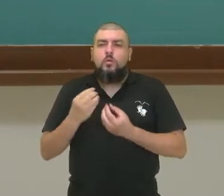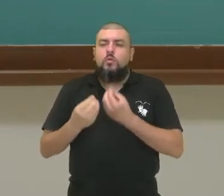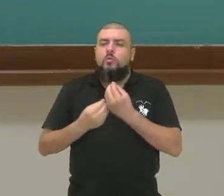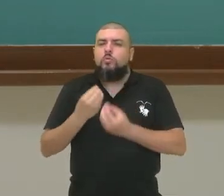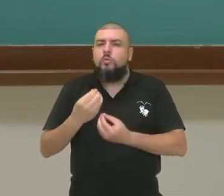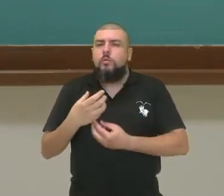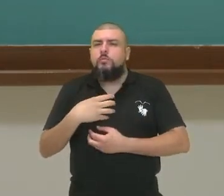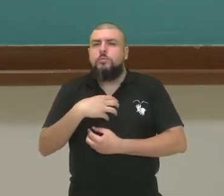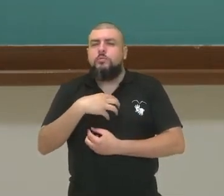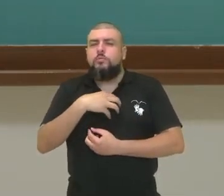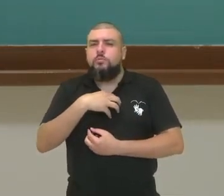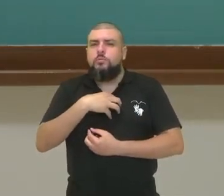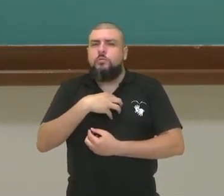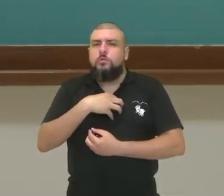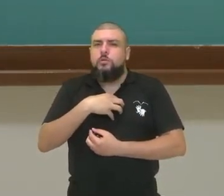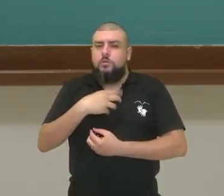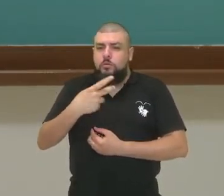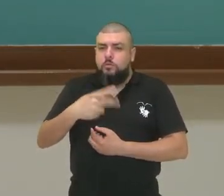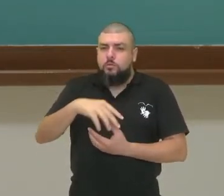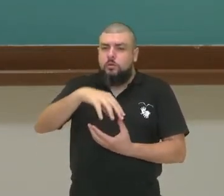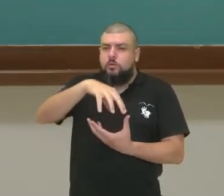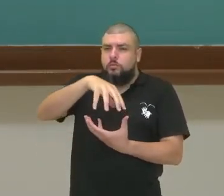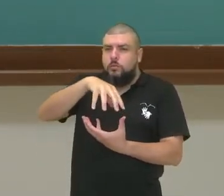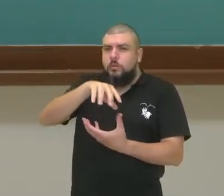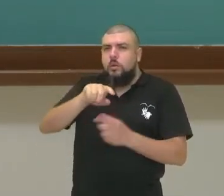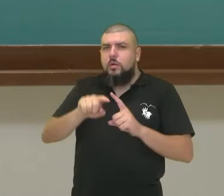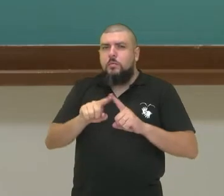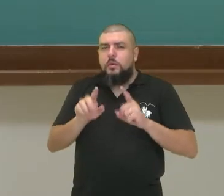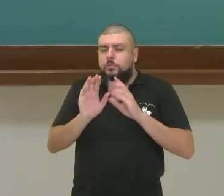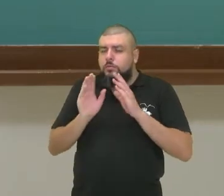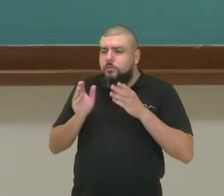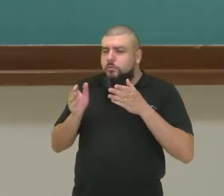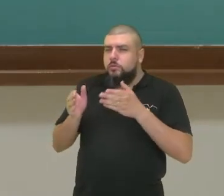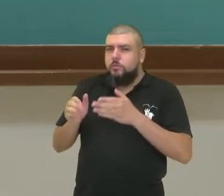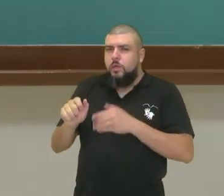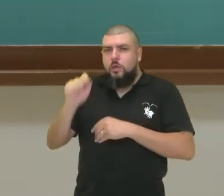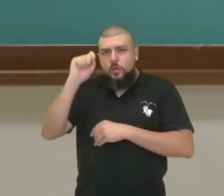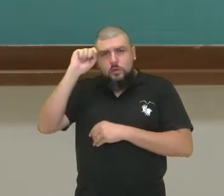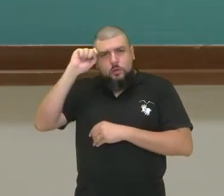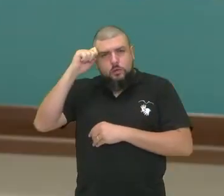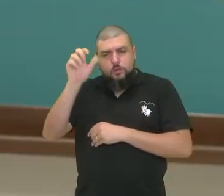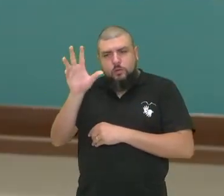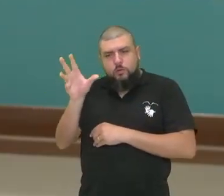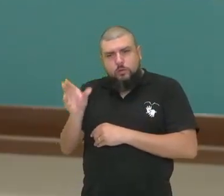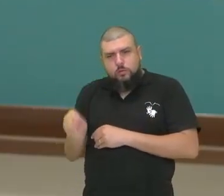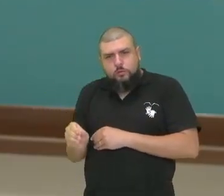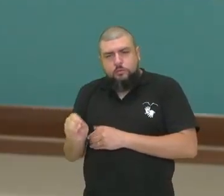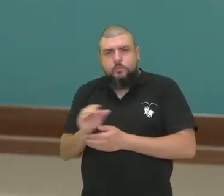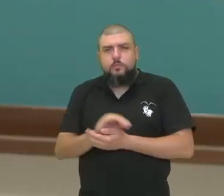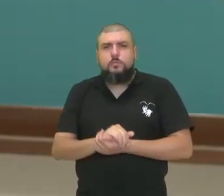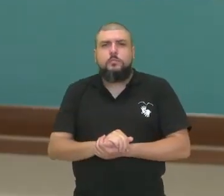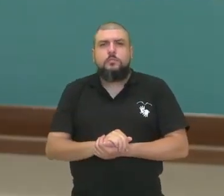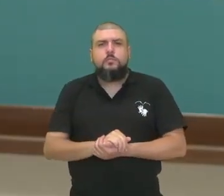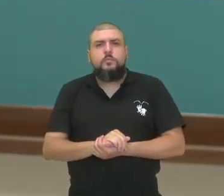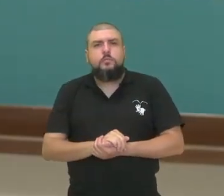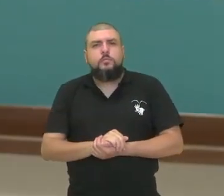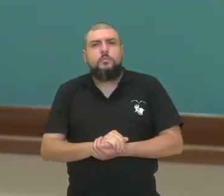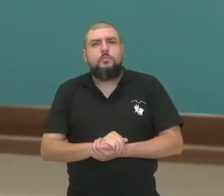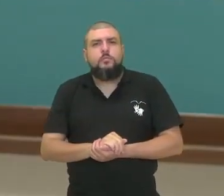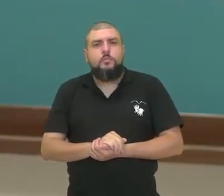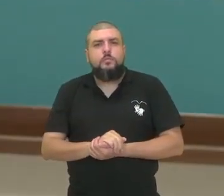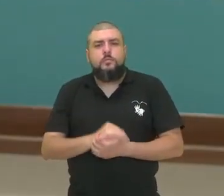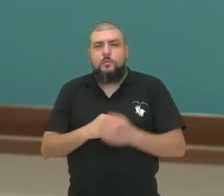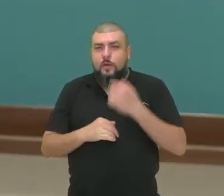formas da superfície da Terra lá no continente africano? Então é isso que nós vamos tratar neste momento. Muito bem. Então o objetivo da aula então